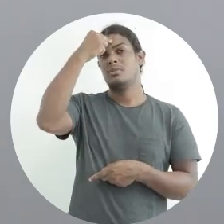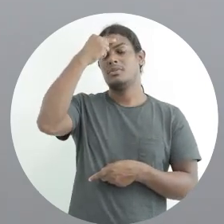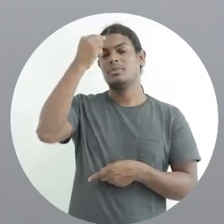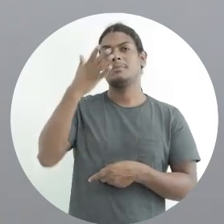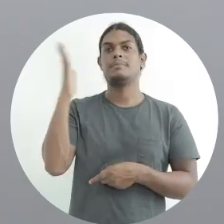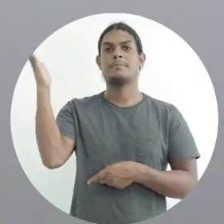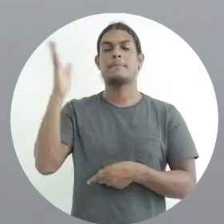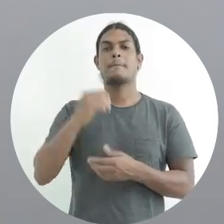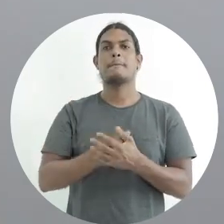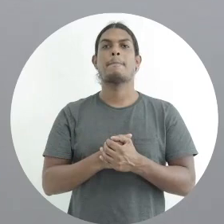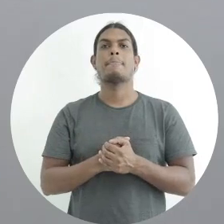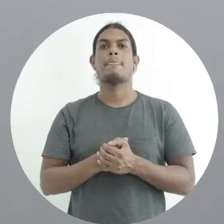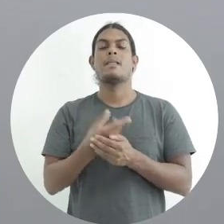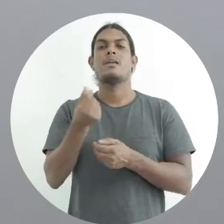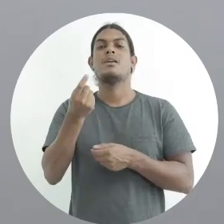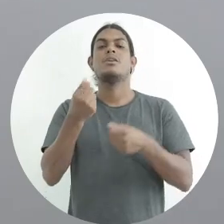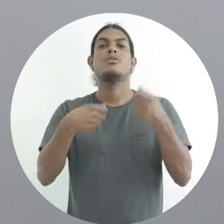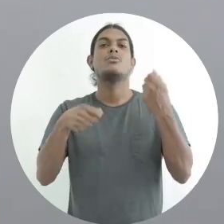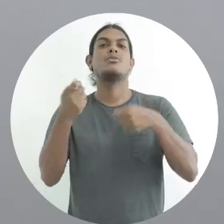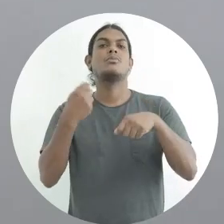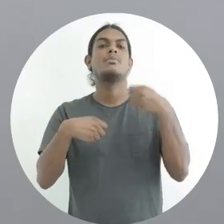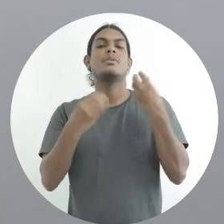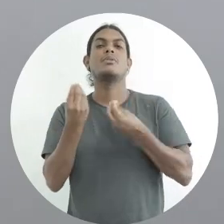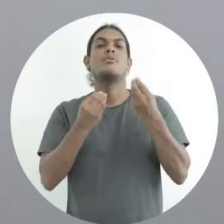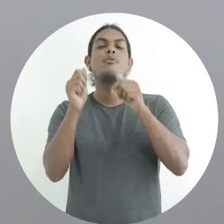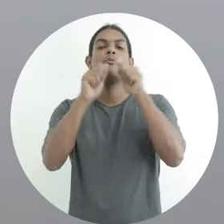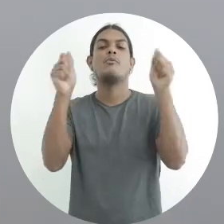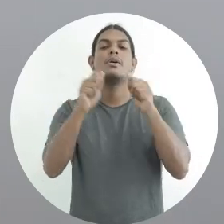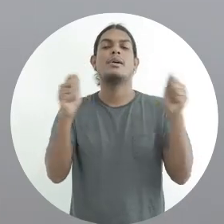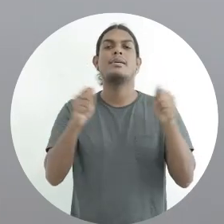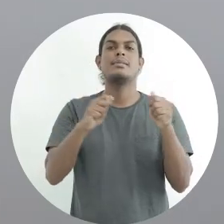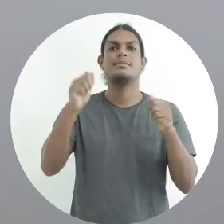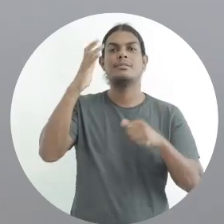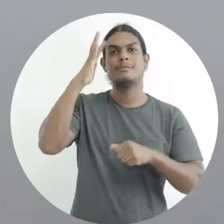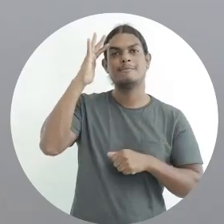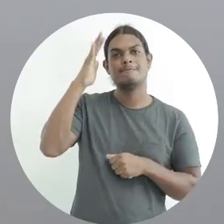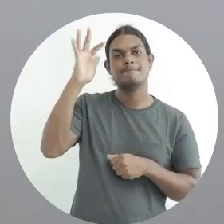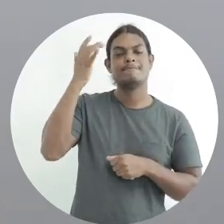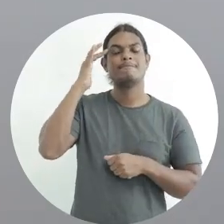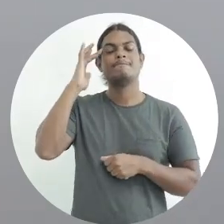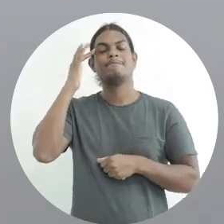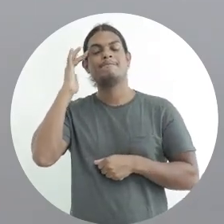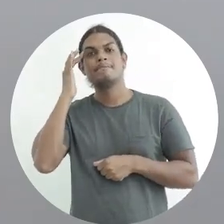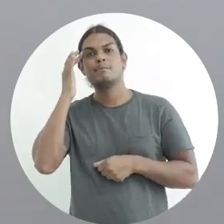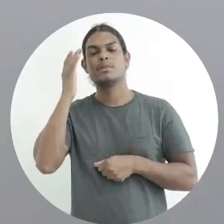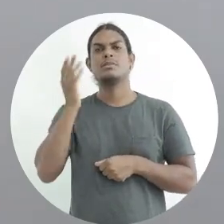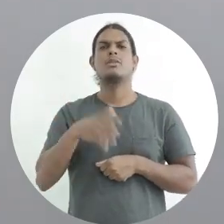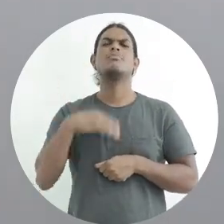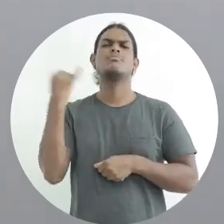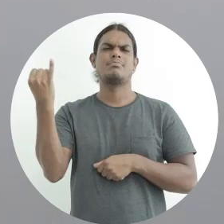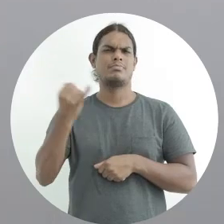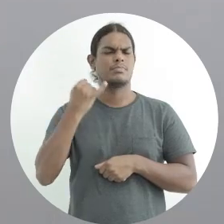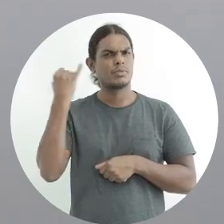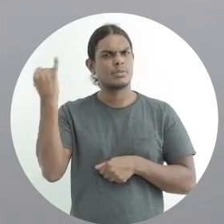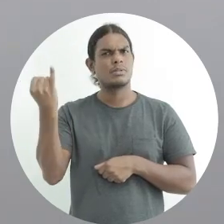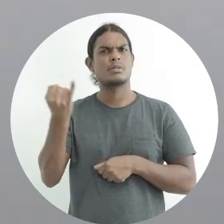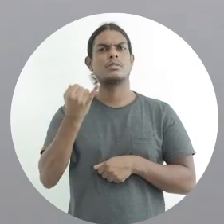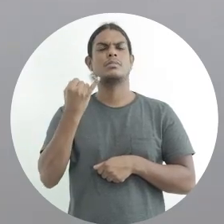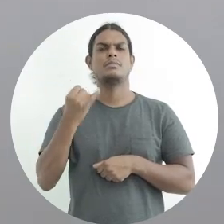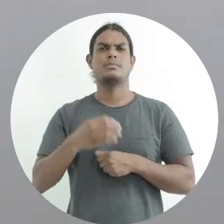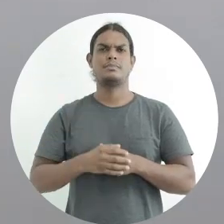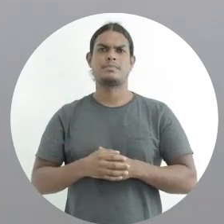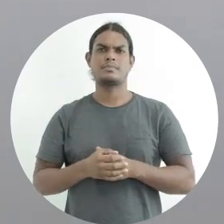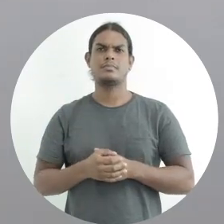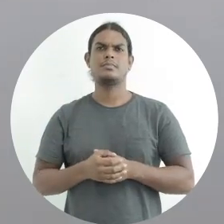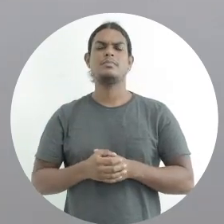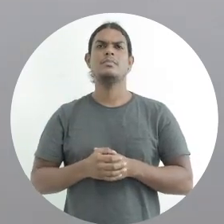pouco, vamos entender esse assunto. Ele é belíssimo, no fundo é um assunto muito do dia a dia